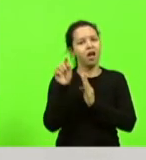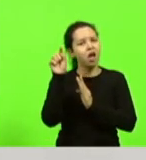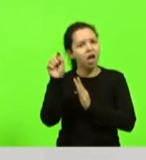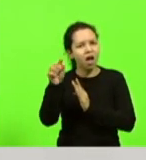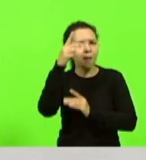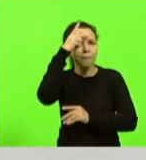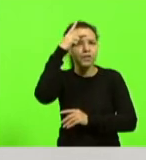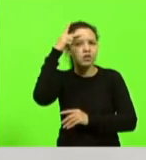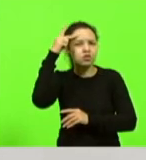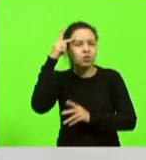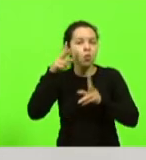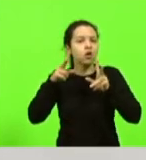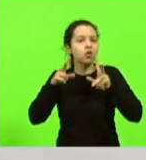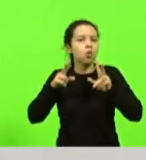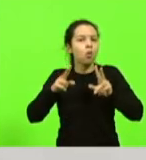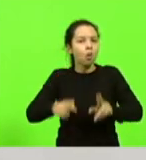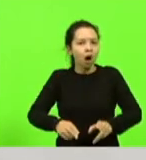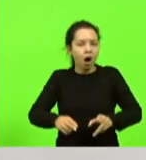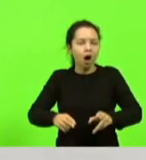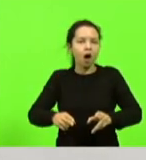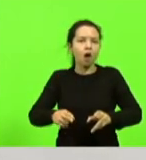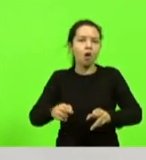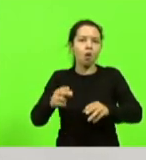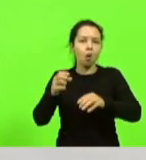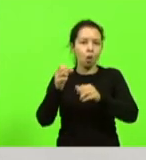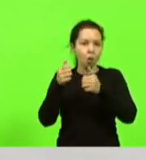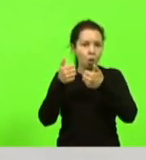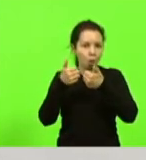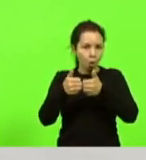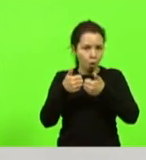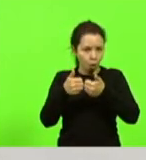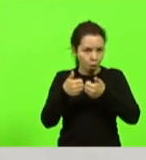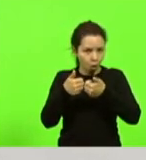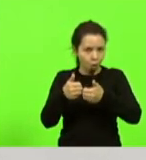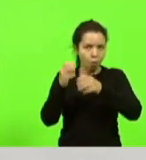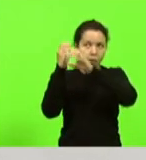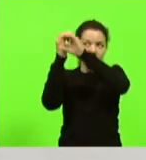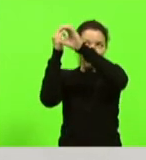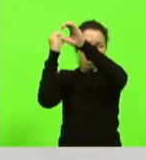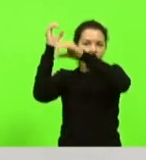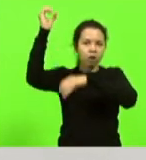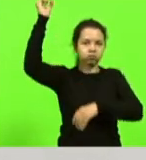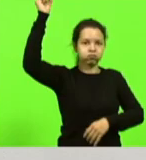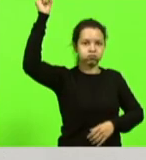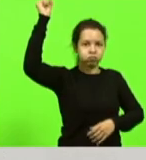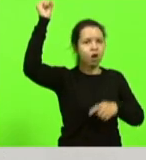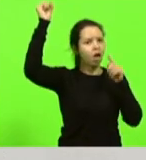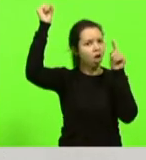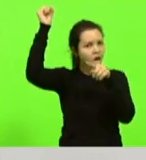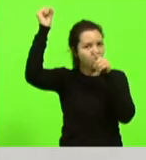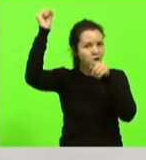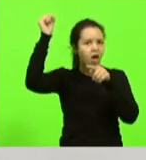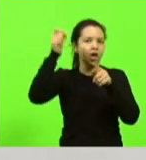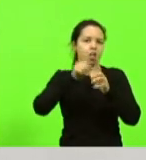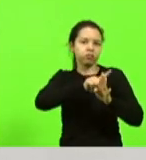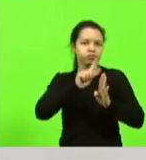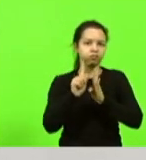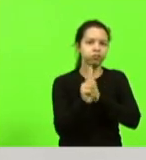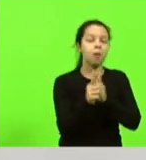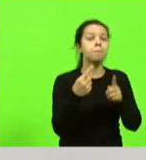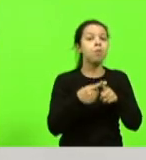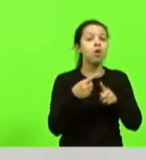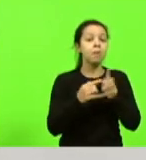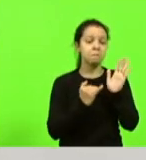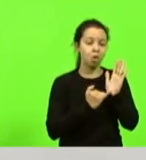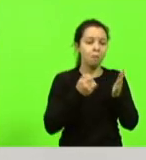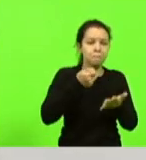como eu já segurei muitas vezes na minha vida, aquele ferro do ônibus lá. Aquilo é linha de frente. Porque não parou de pagar imposto num segundo. Linha de frente é